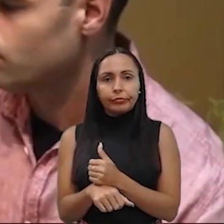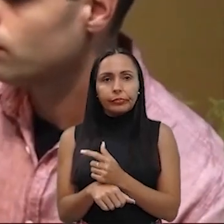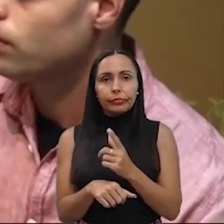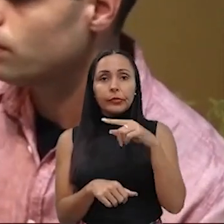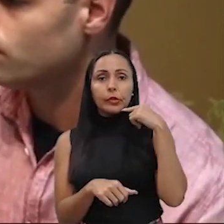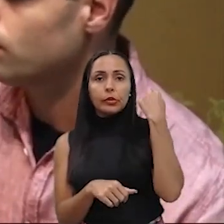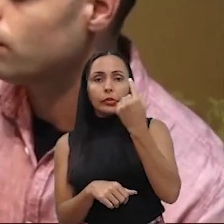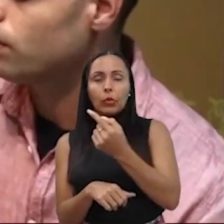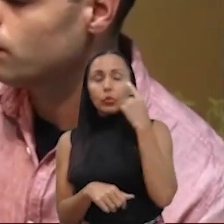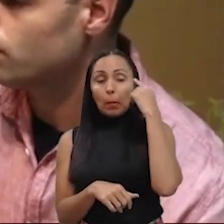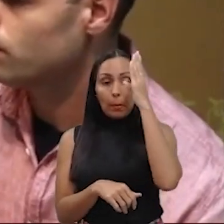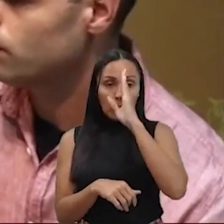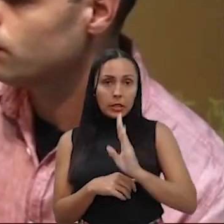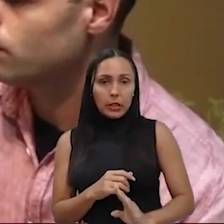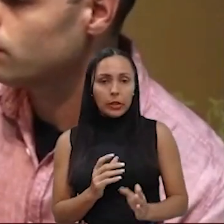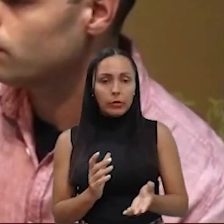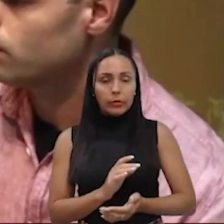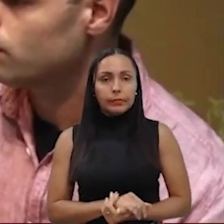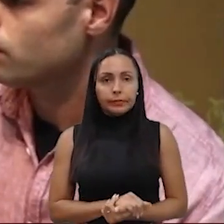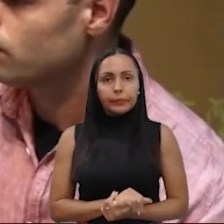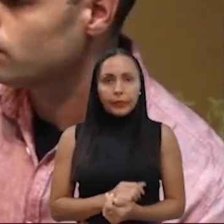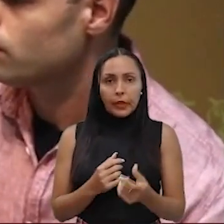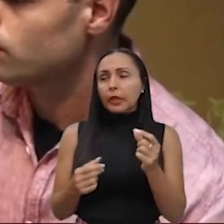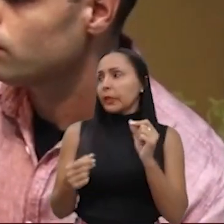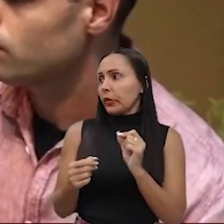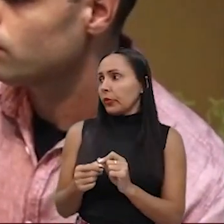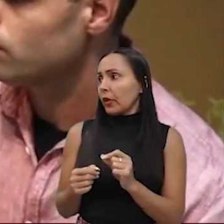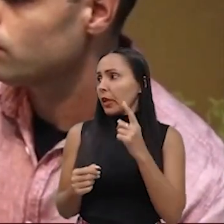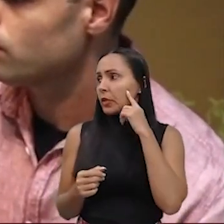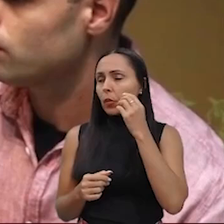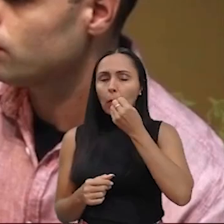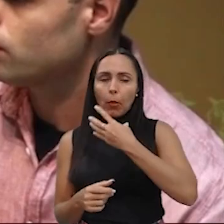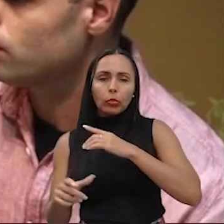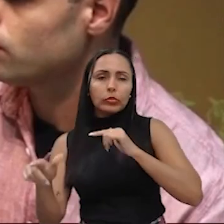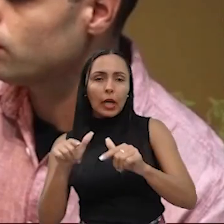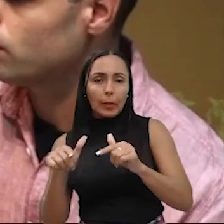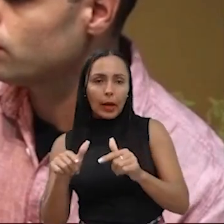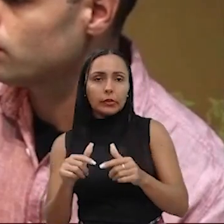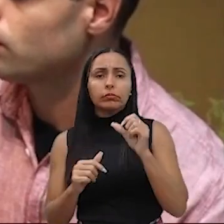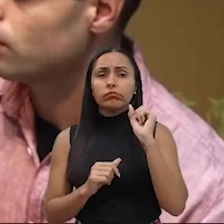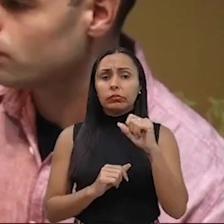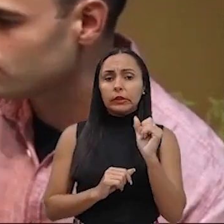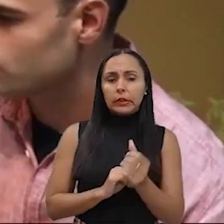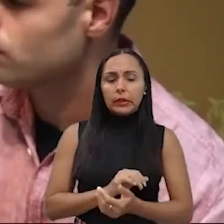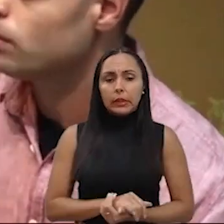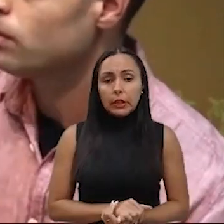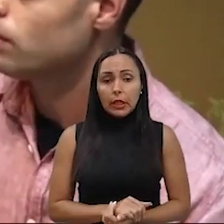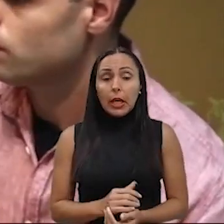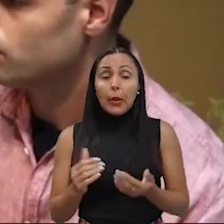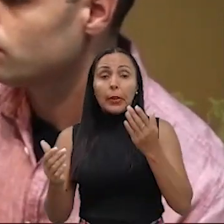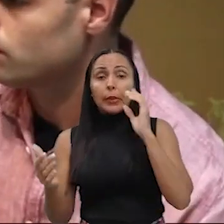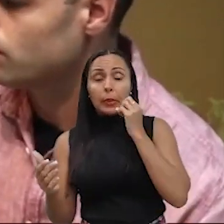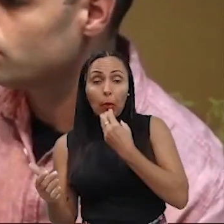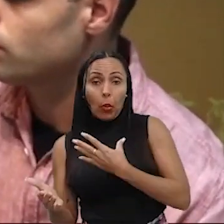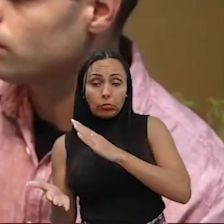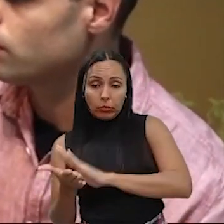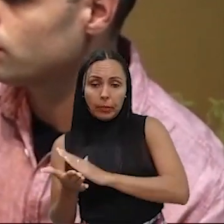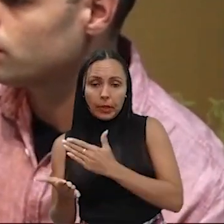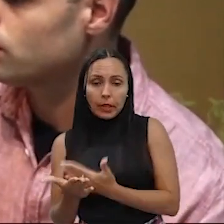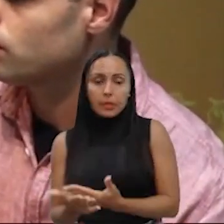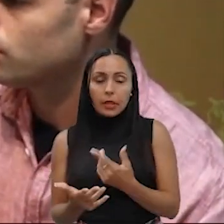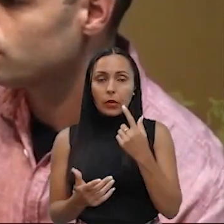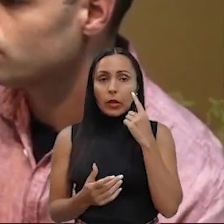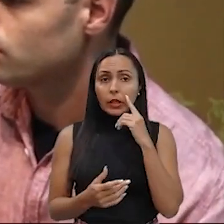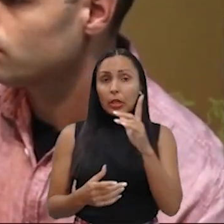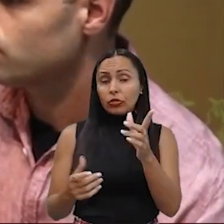nosso Brasil, né, que fazem bons trabalhos, que fazem boas interpretações, mas que também a gente não